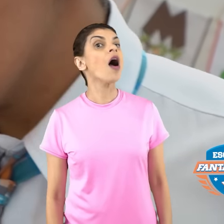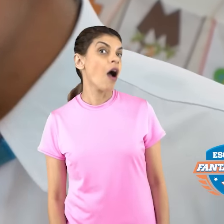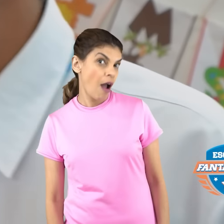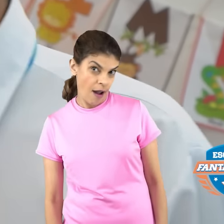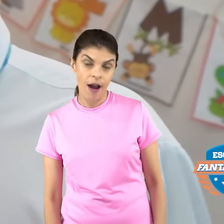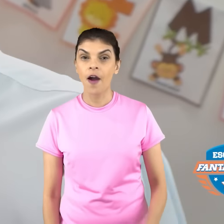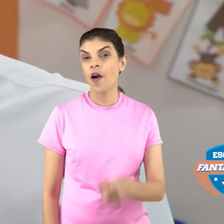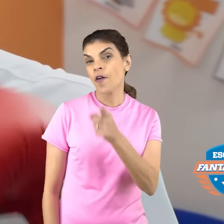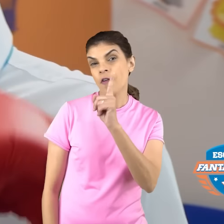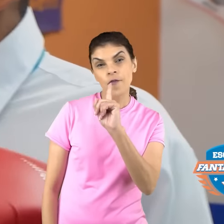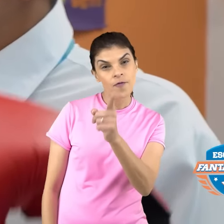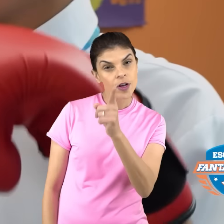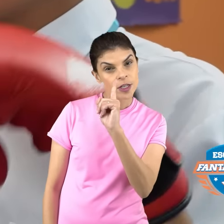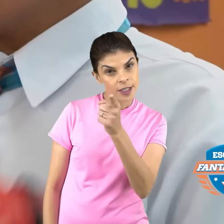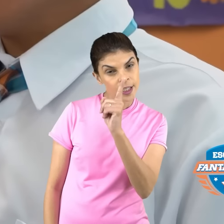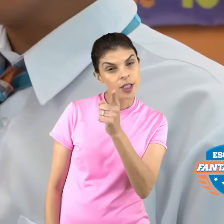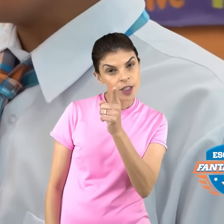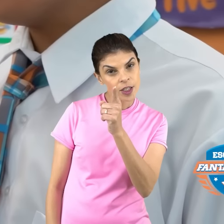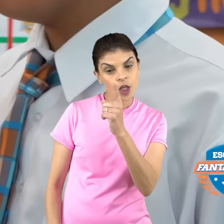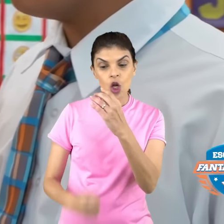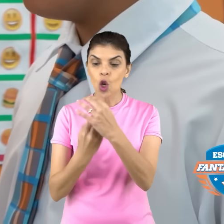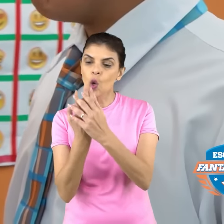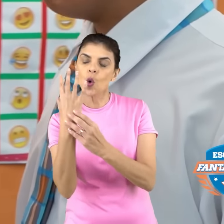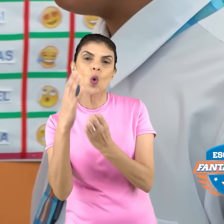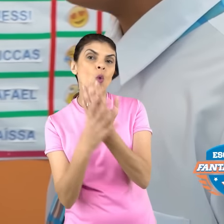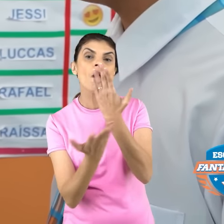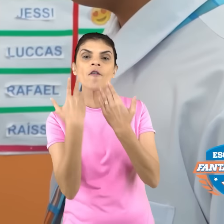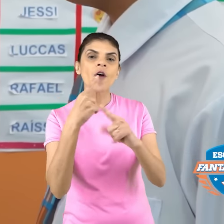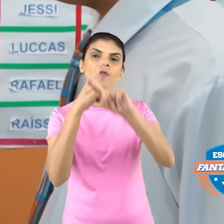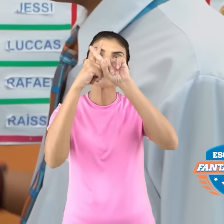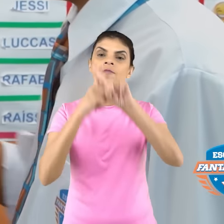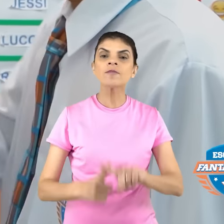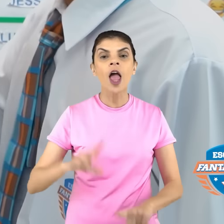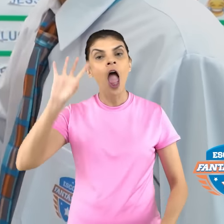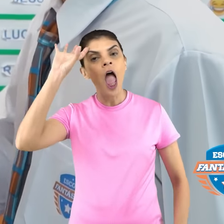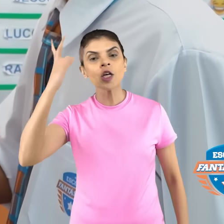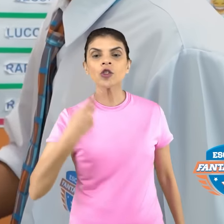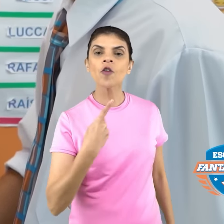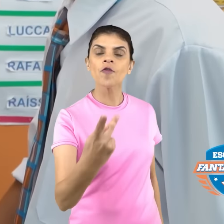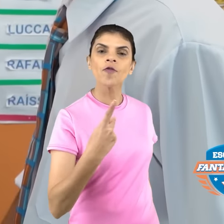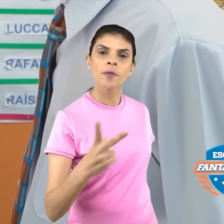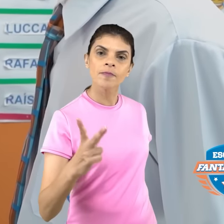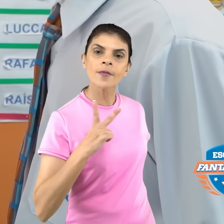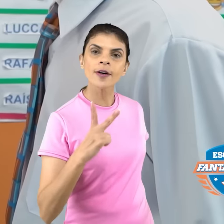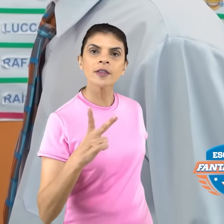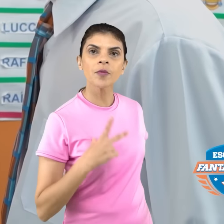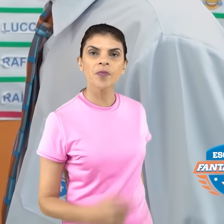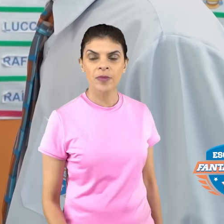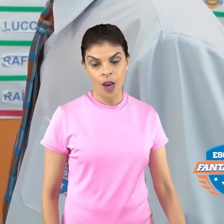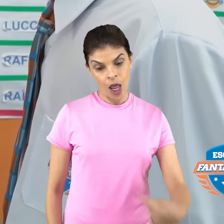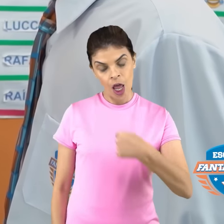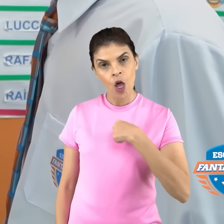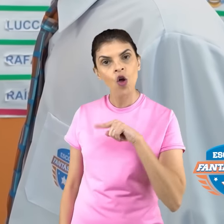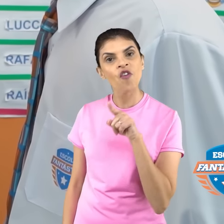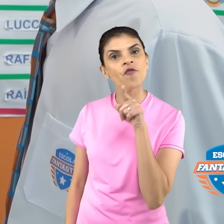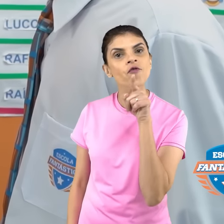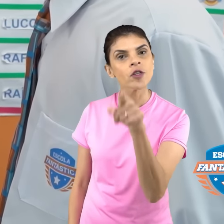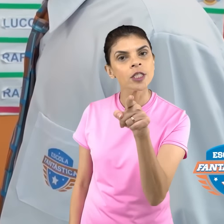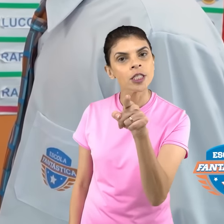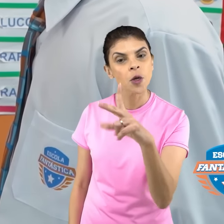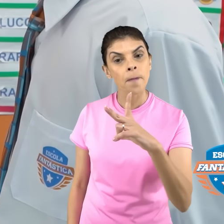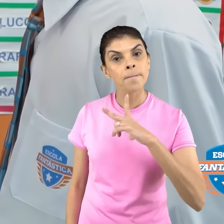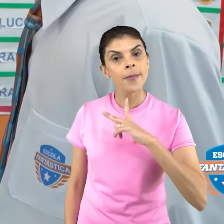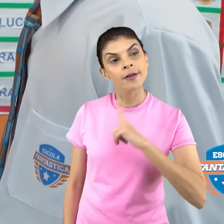Então, pega as suas luvas e vamos resolver isso. Eu e você, no